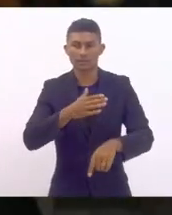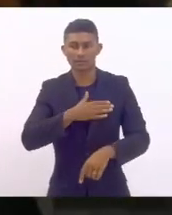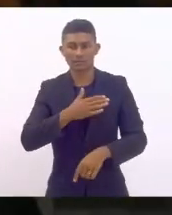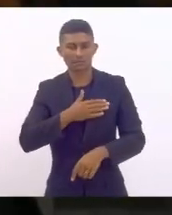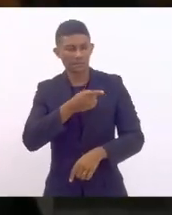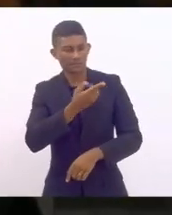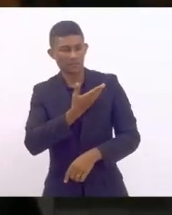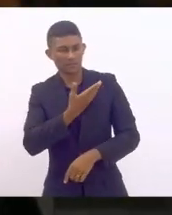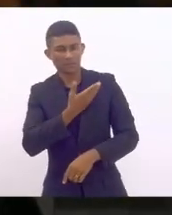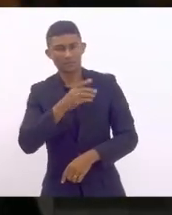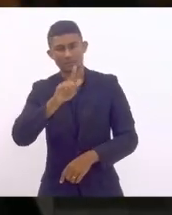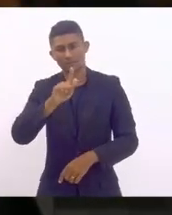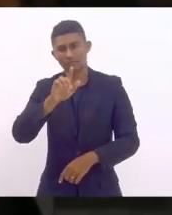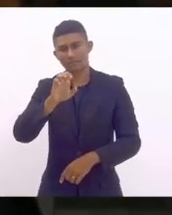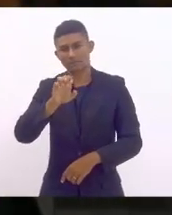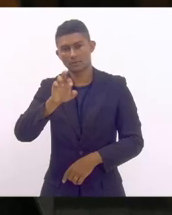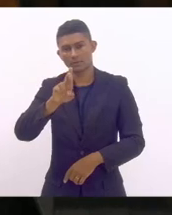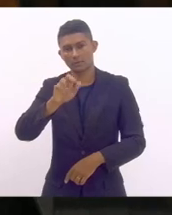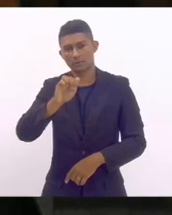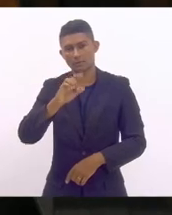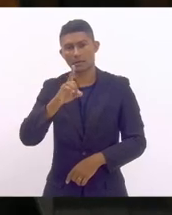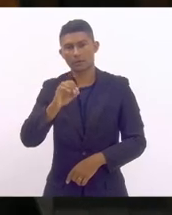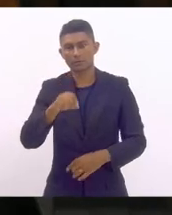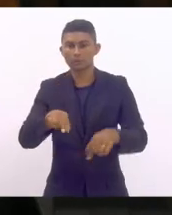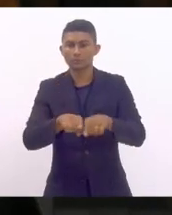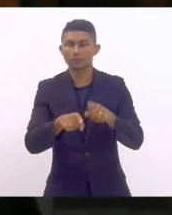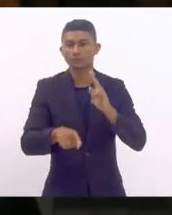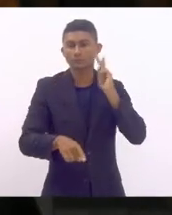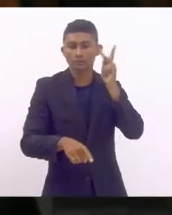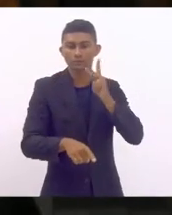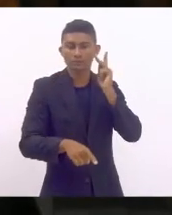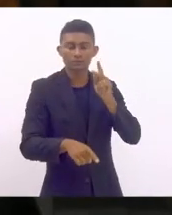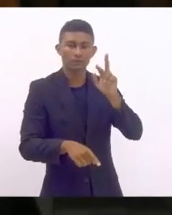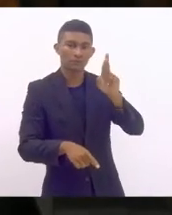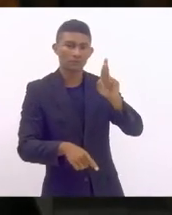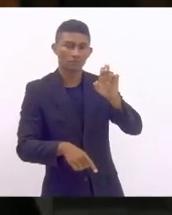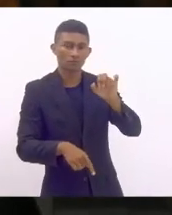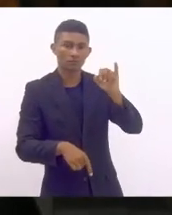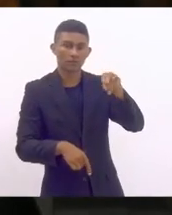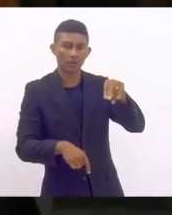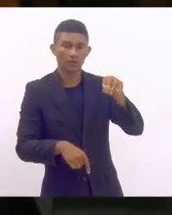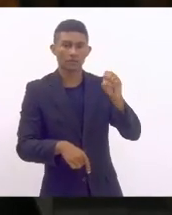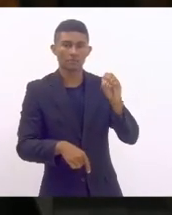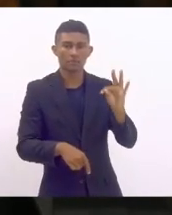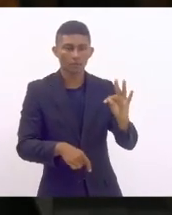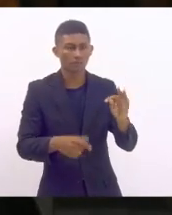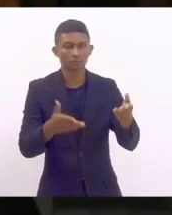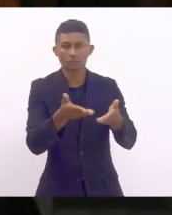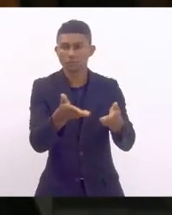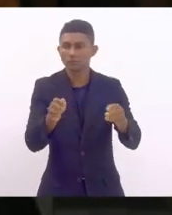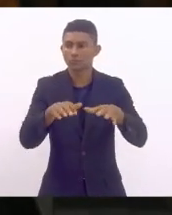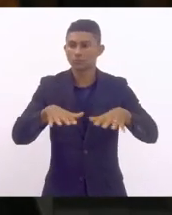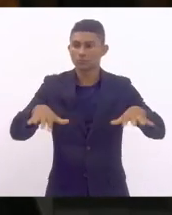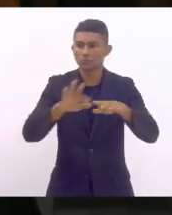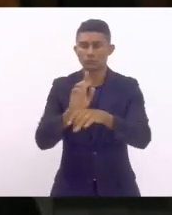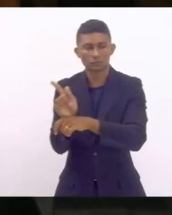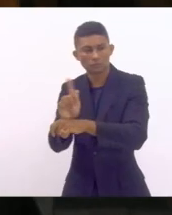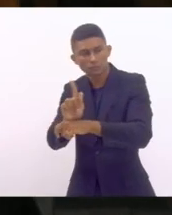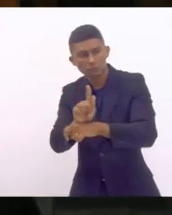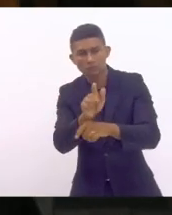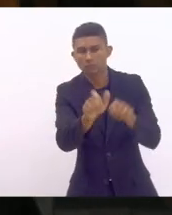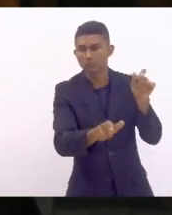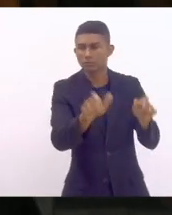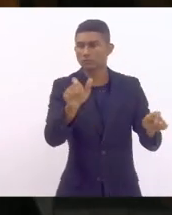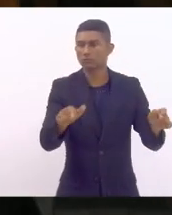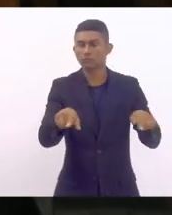né ao nosso Vereador Ramon a todos os diretores que estão aqui gestores e aqui em nome do Victor que a